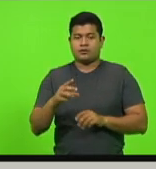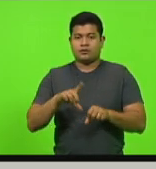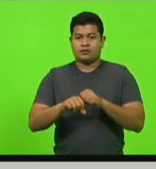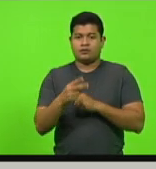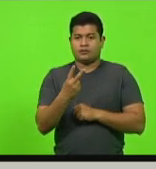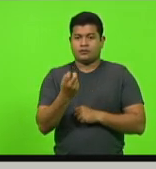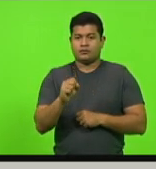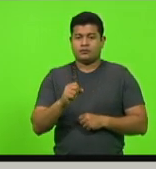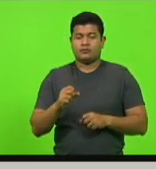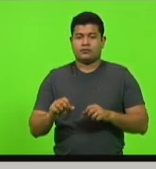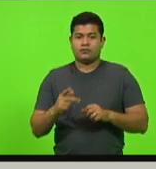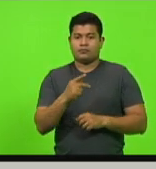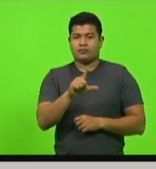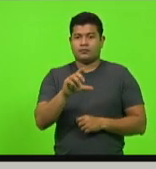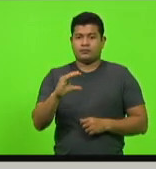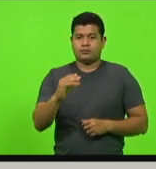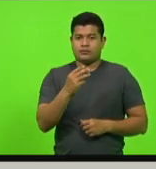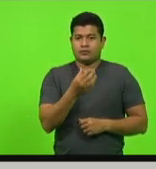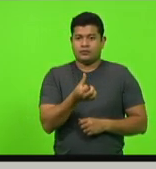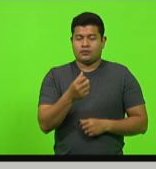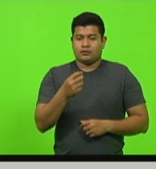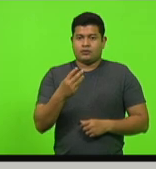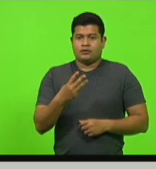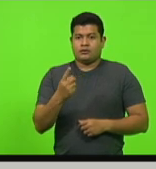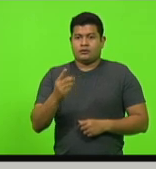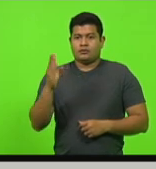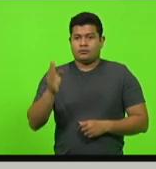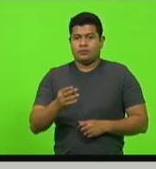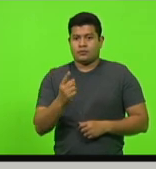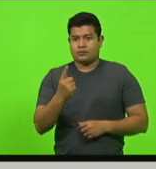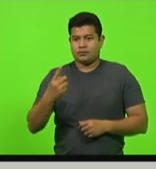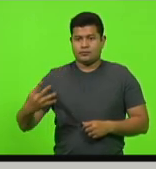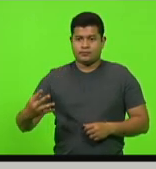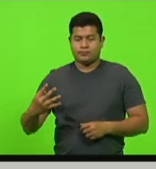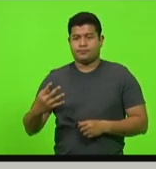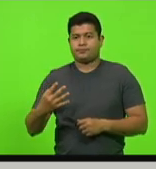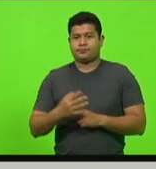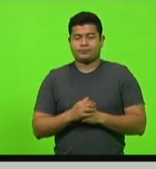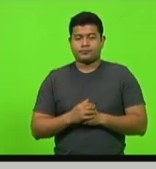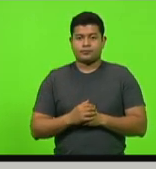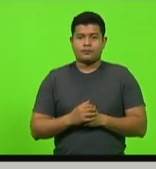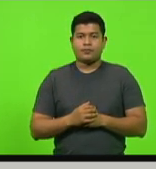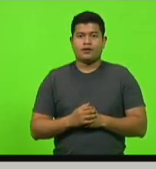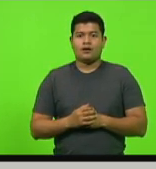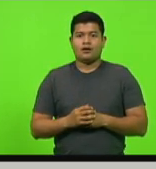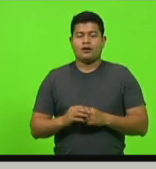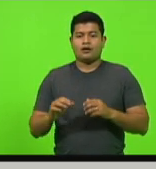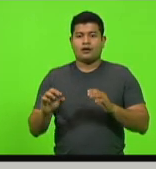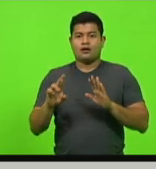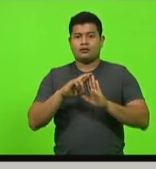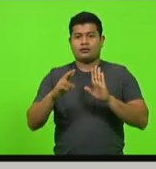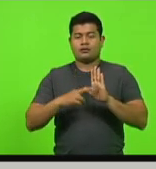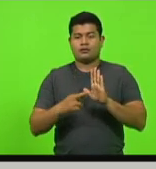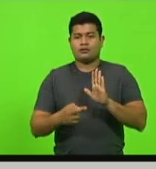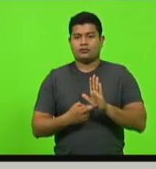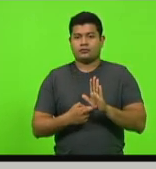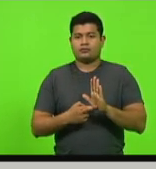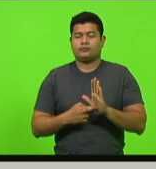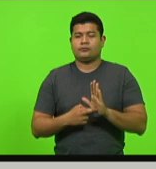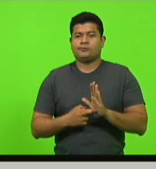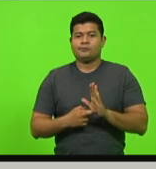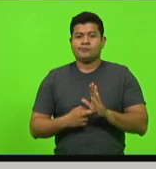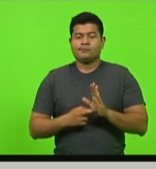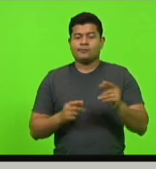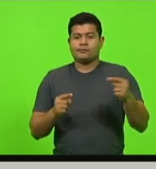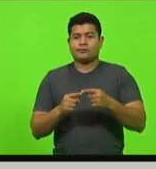Complementar 631/2014, que institui o Estatuto Estadual da Microempresa, da Empresa de Pequeno Porte, do Microempreendedor Individual e da Empresa